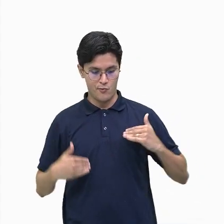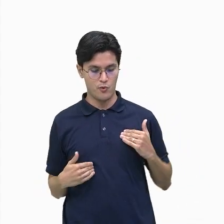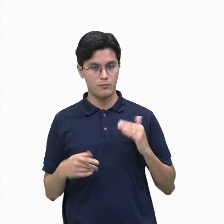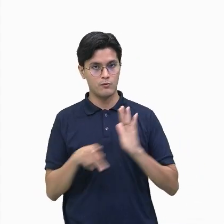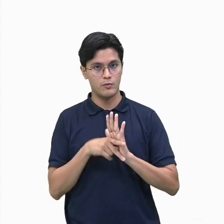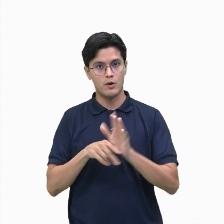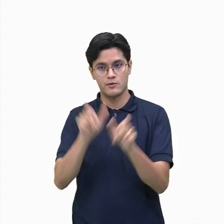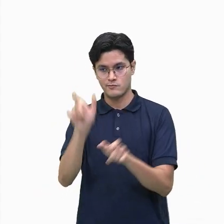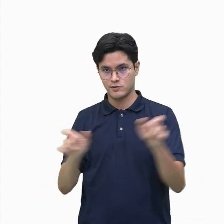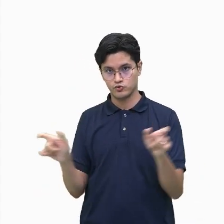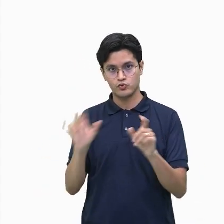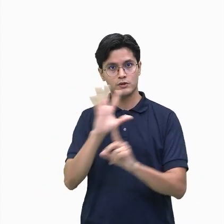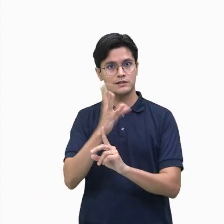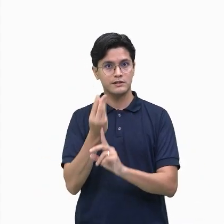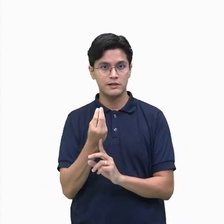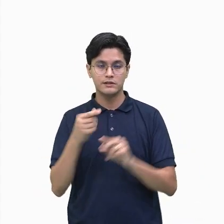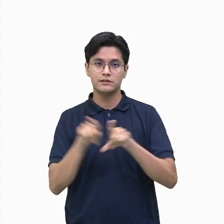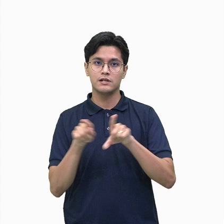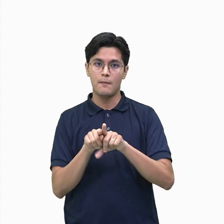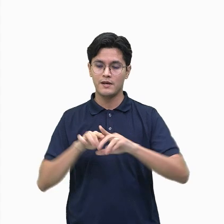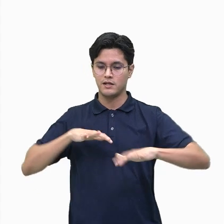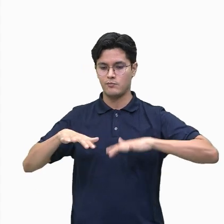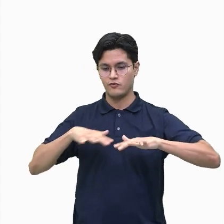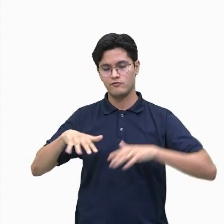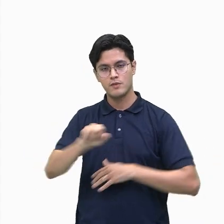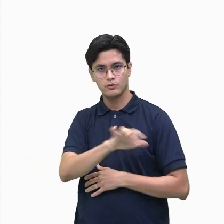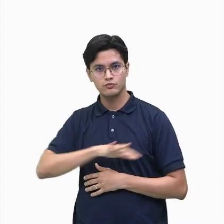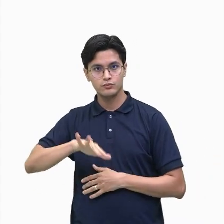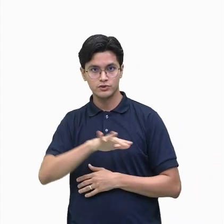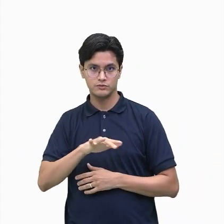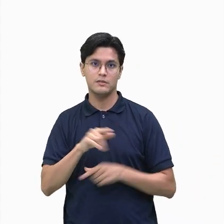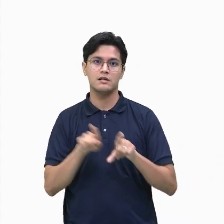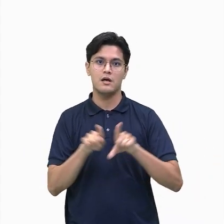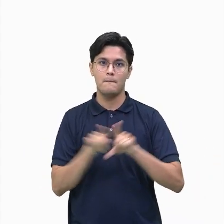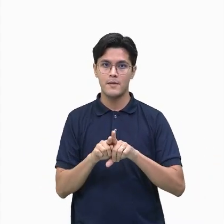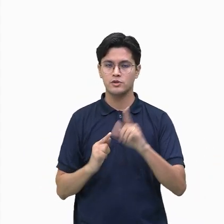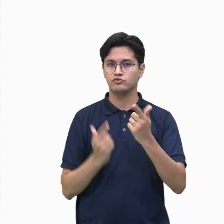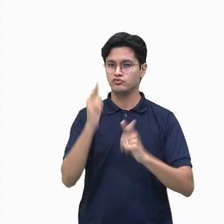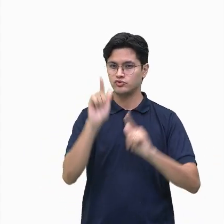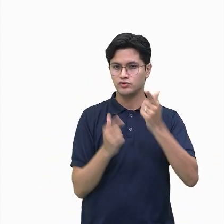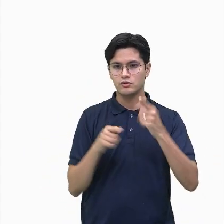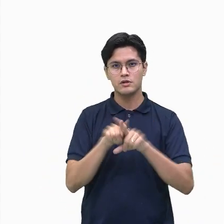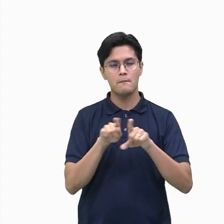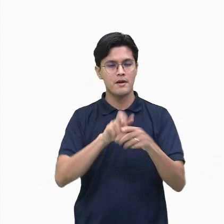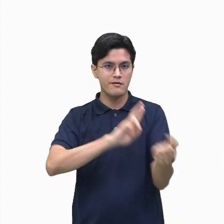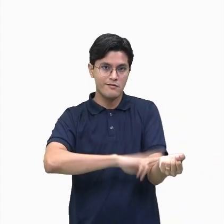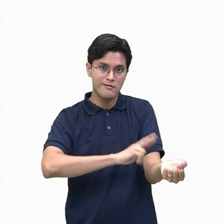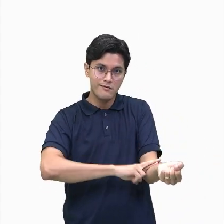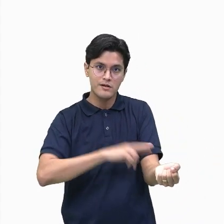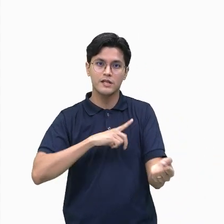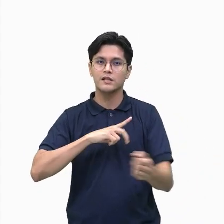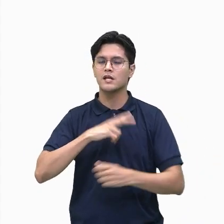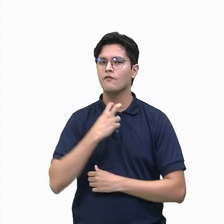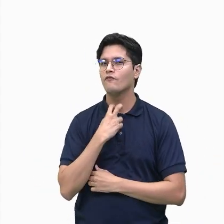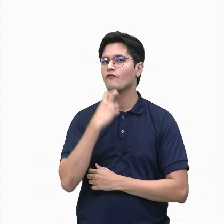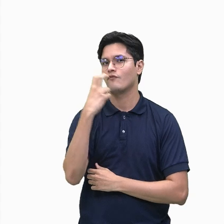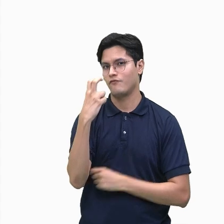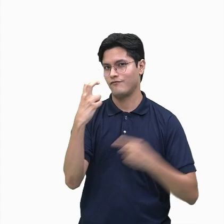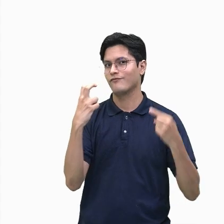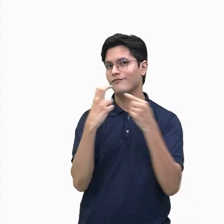movimentos, deslocamento no espaço, gestos e ritmos, voz, elemento essencial